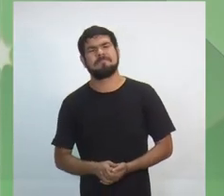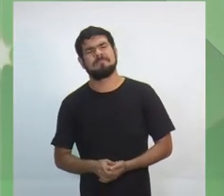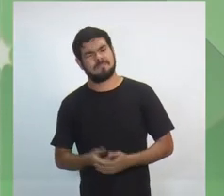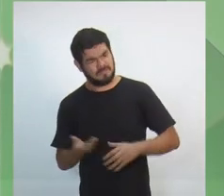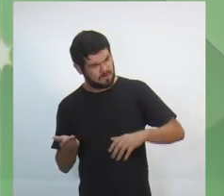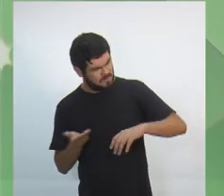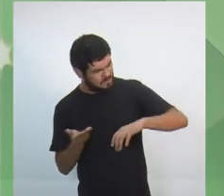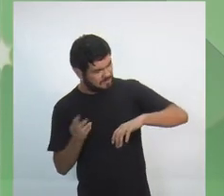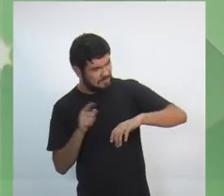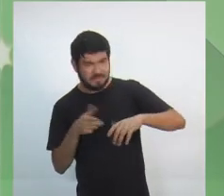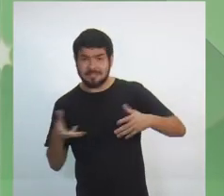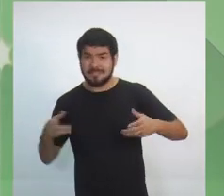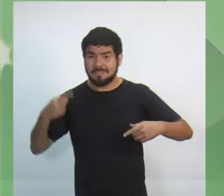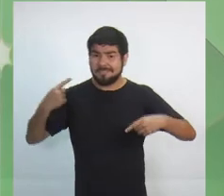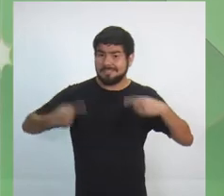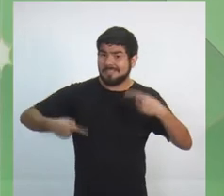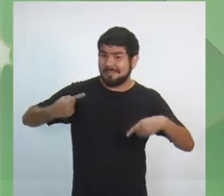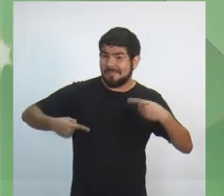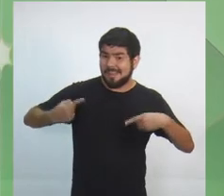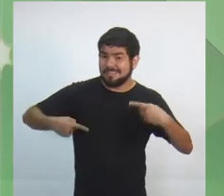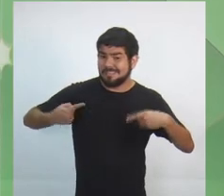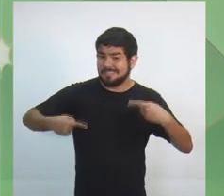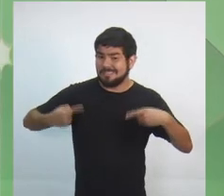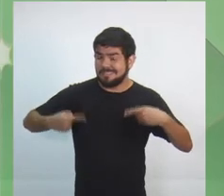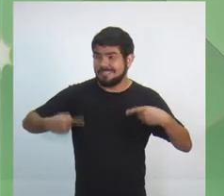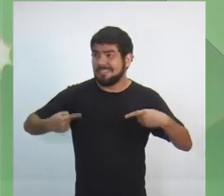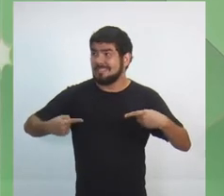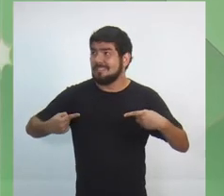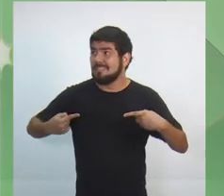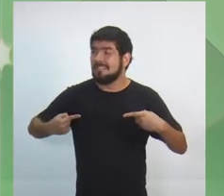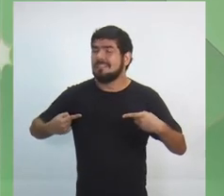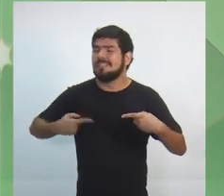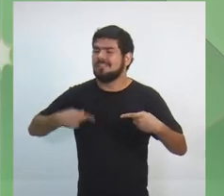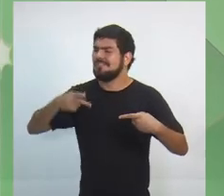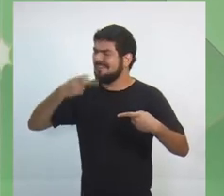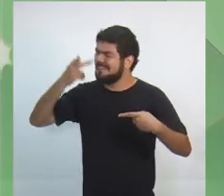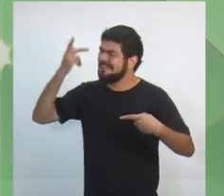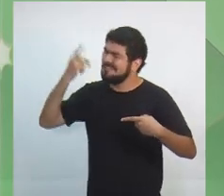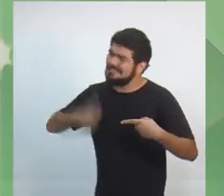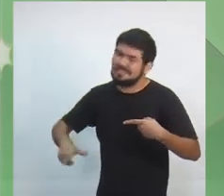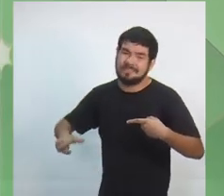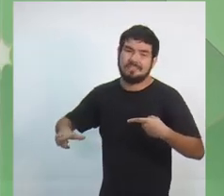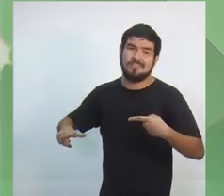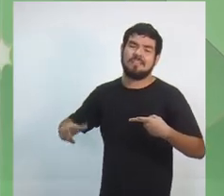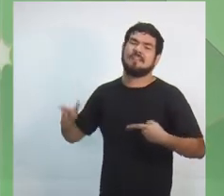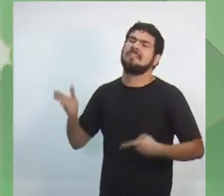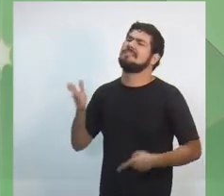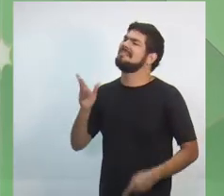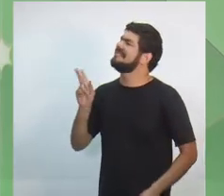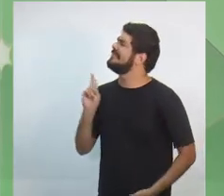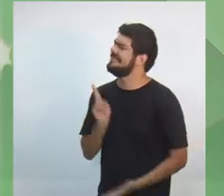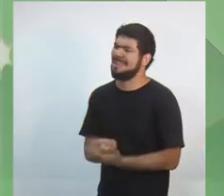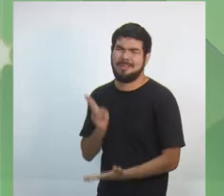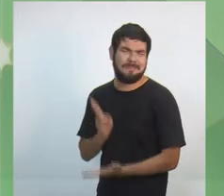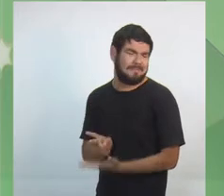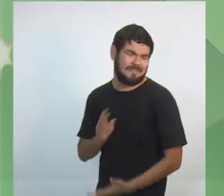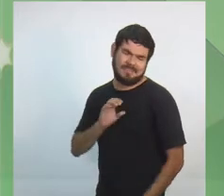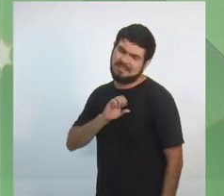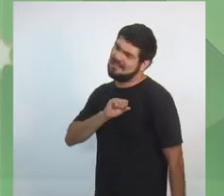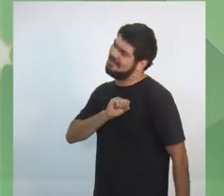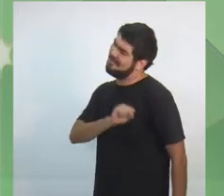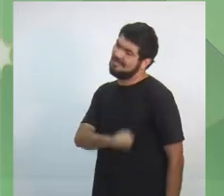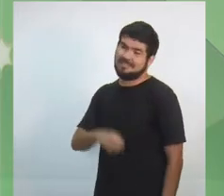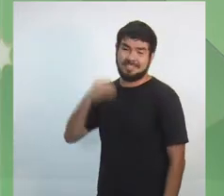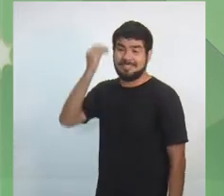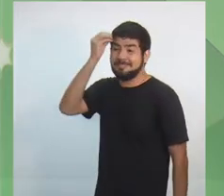num debate temático de emprego e renda, que é aquilo que eu vou repetir, foi sempre a minha praia, vou dizer assim para os senhores. É o que eu gosto